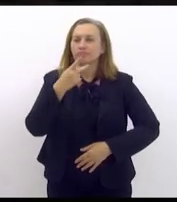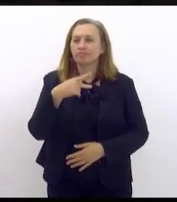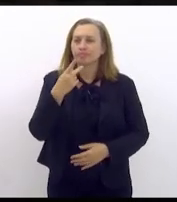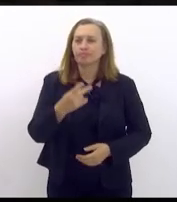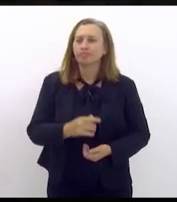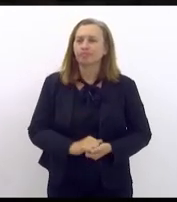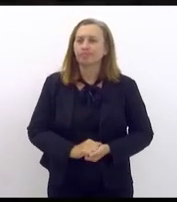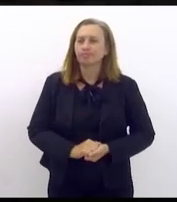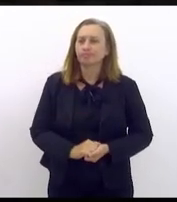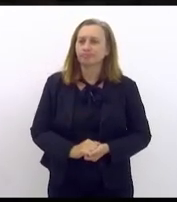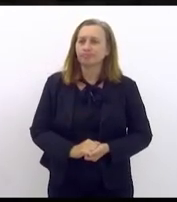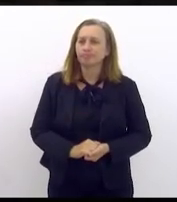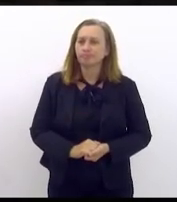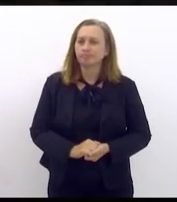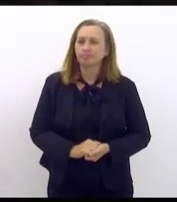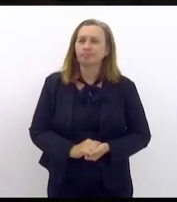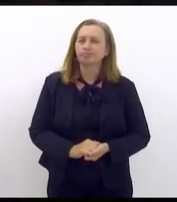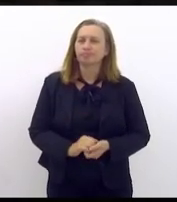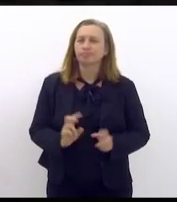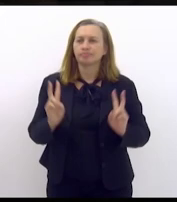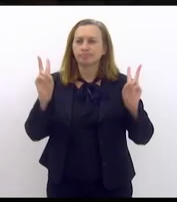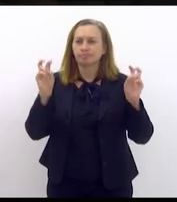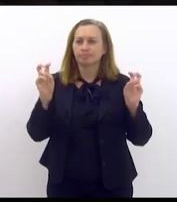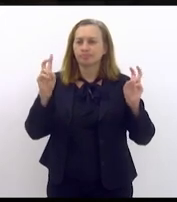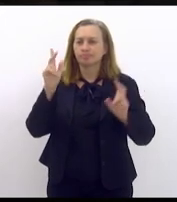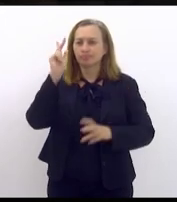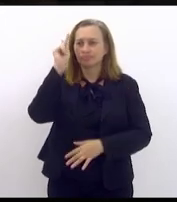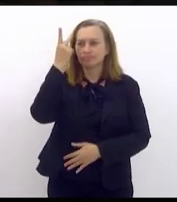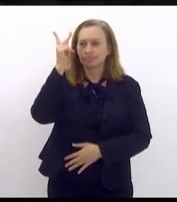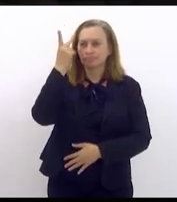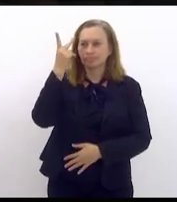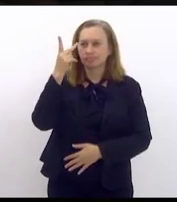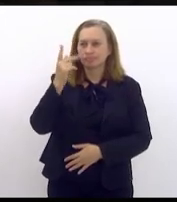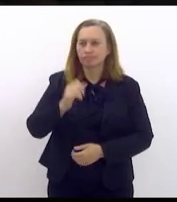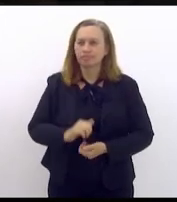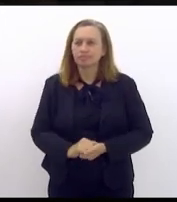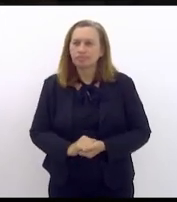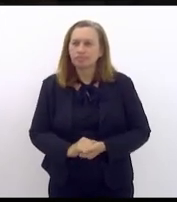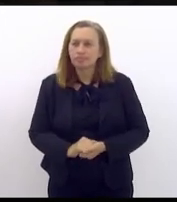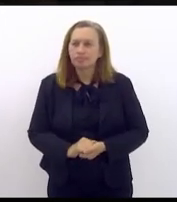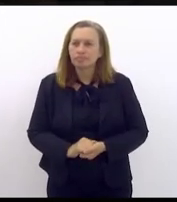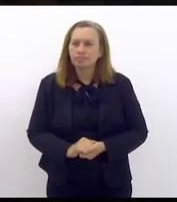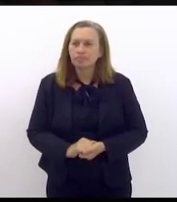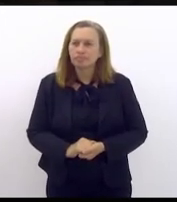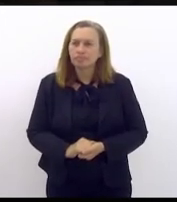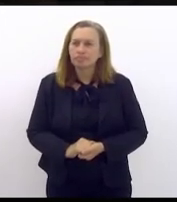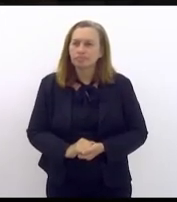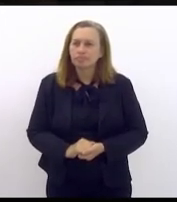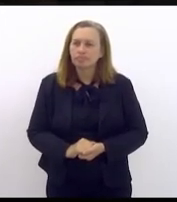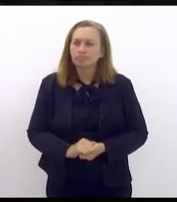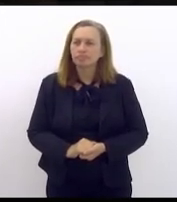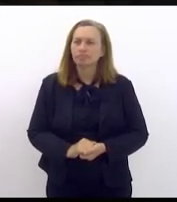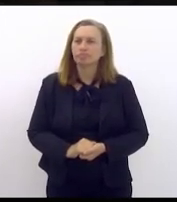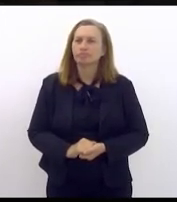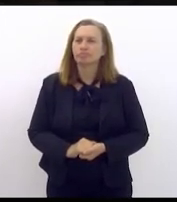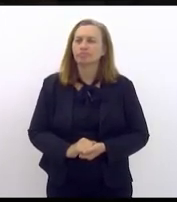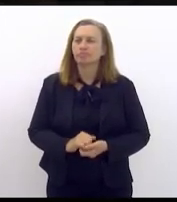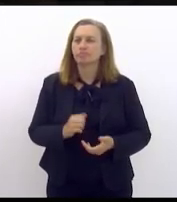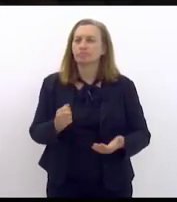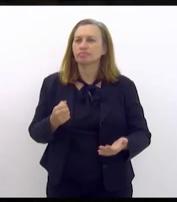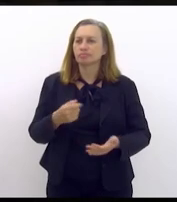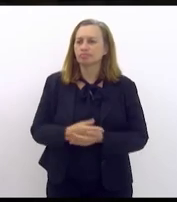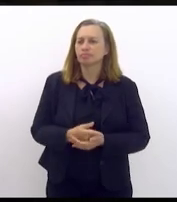a nossa questão histórica em relação à concessão de benefícios na forma de isenção fiscal